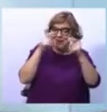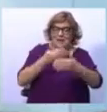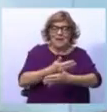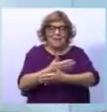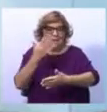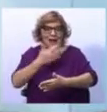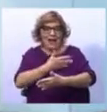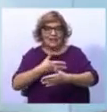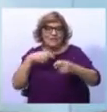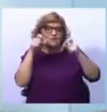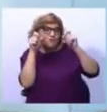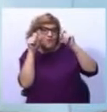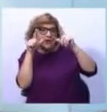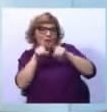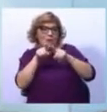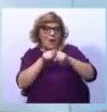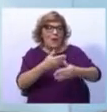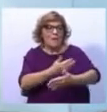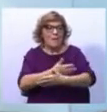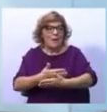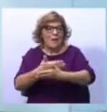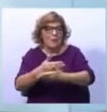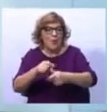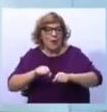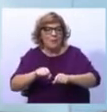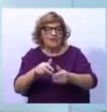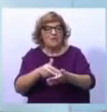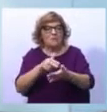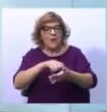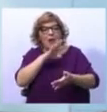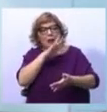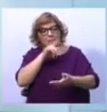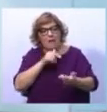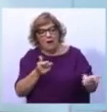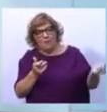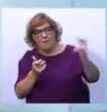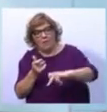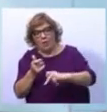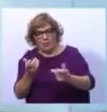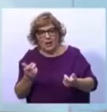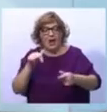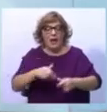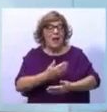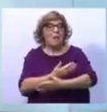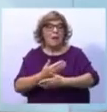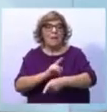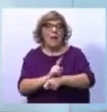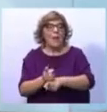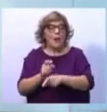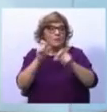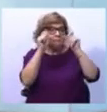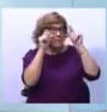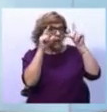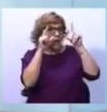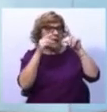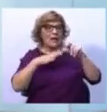do antigamente, que eram postos num berço, à espera que a mãe voltasse, claro, não é? Claro. E estes bebés mantêm-se alerta,